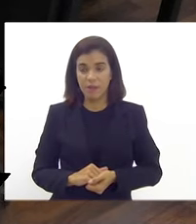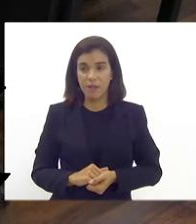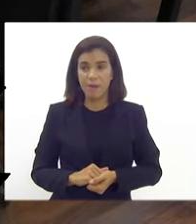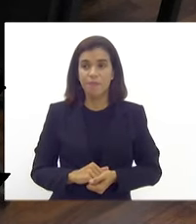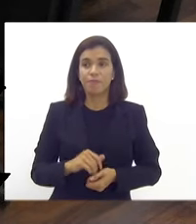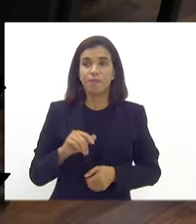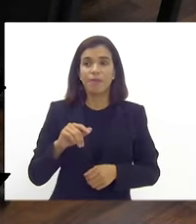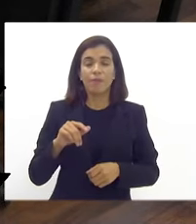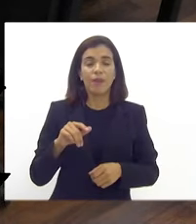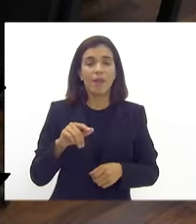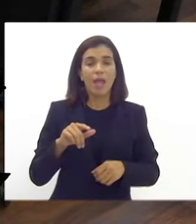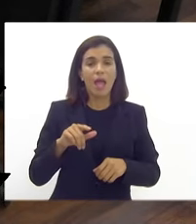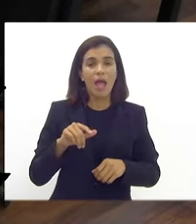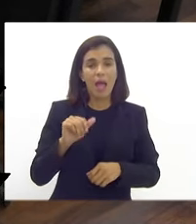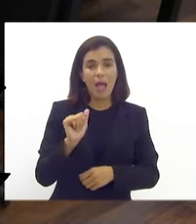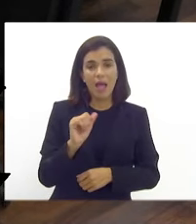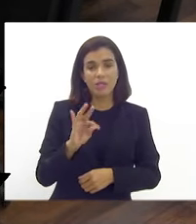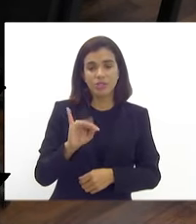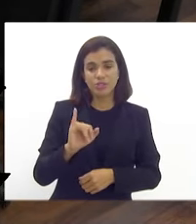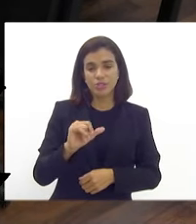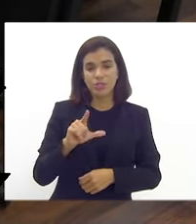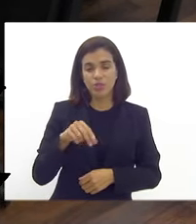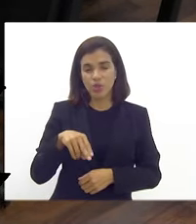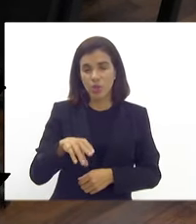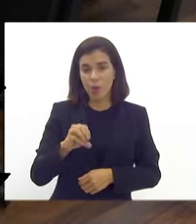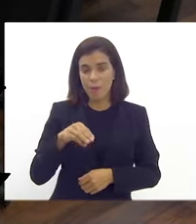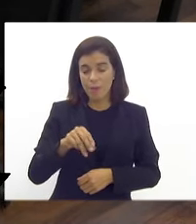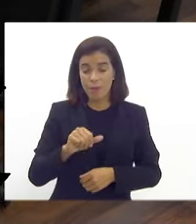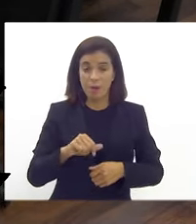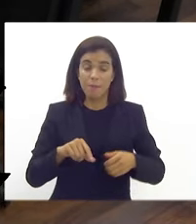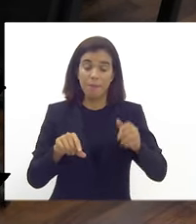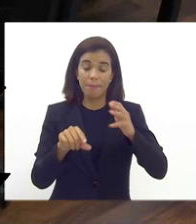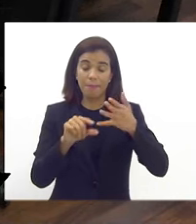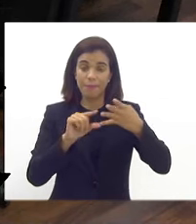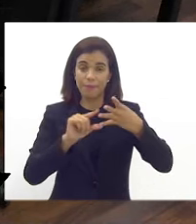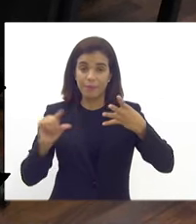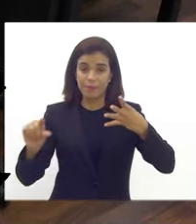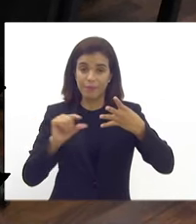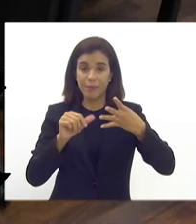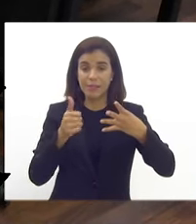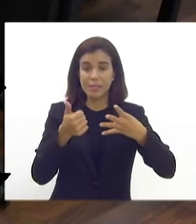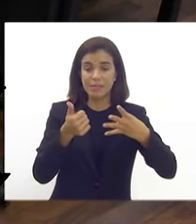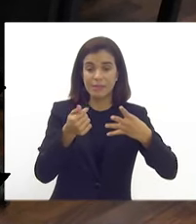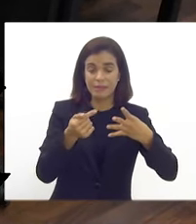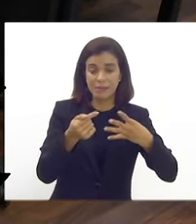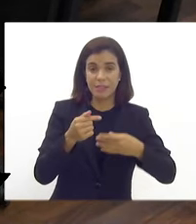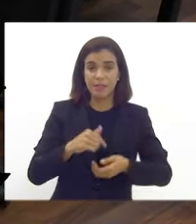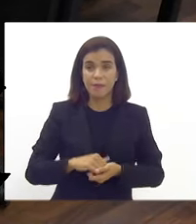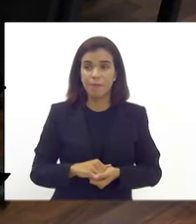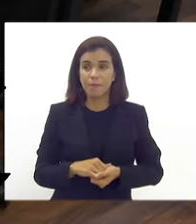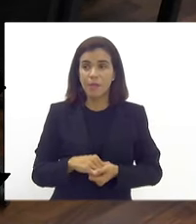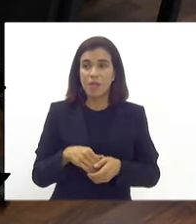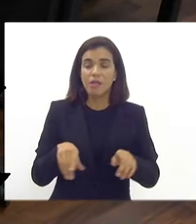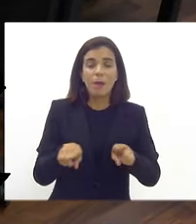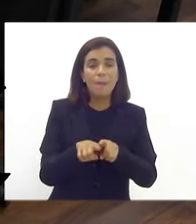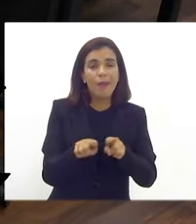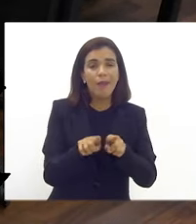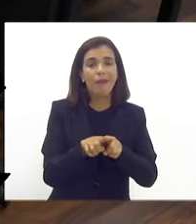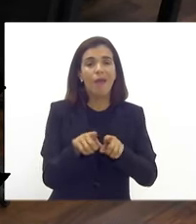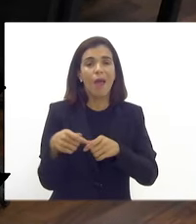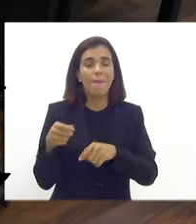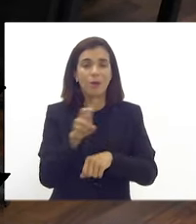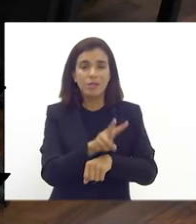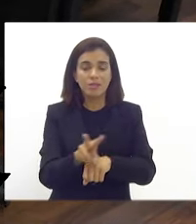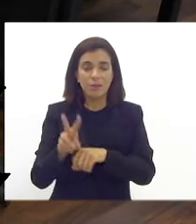a atinia da regra do parágrafo Tero Com artigo 17 para além de oferecer alternativa normativa insuficiente de deveres de